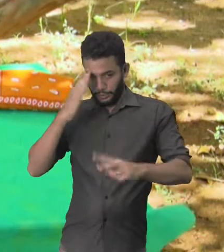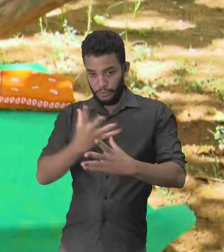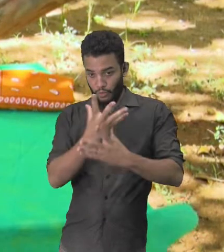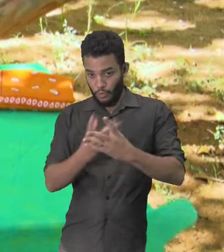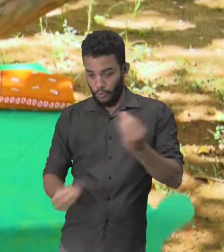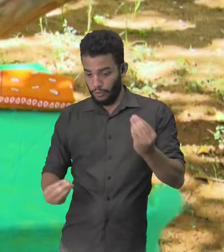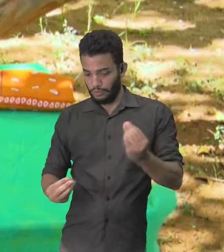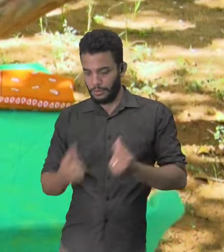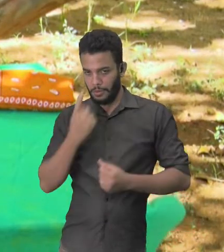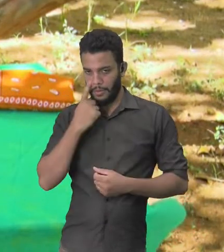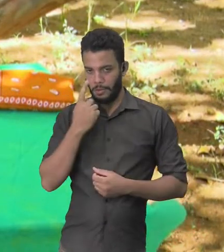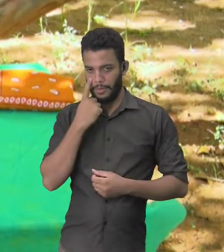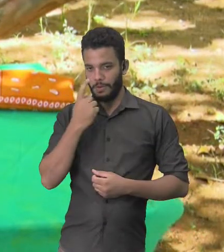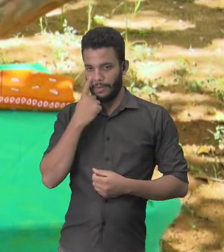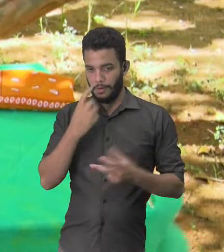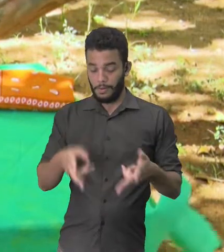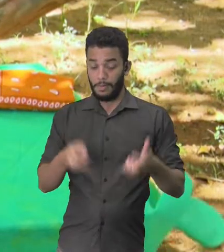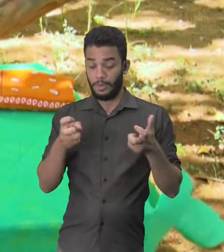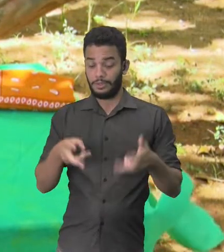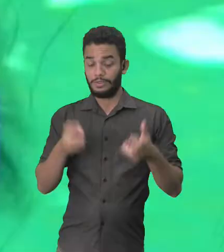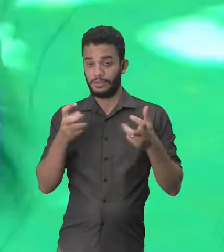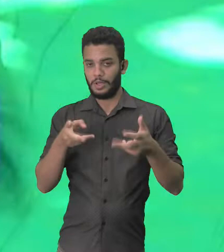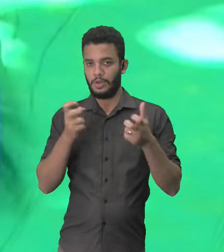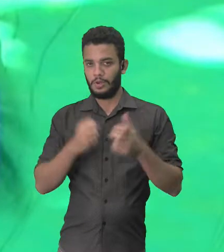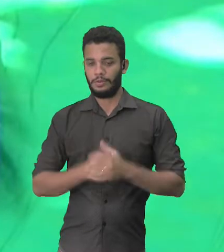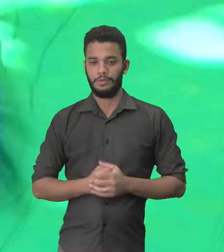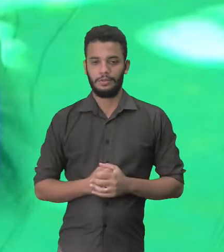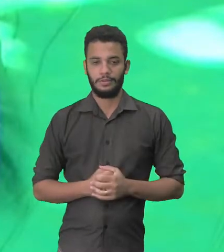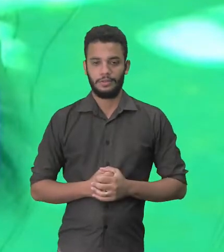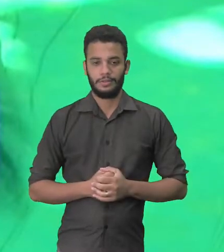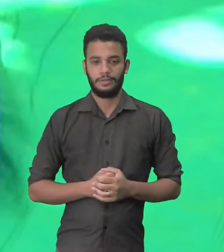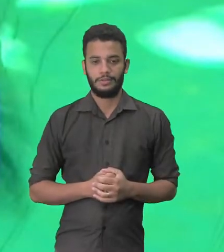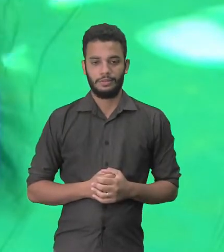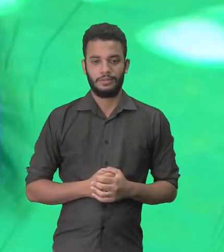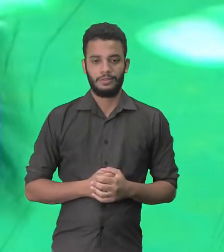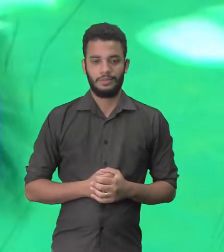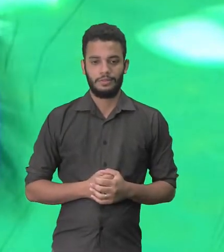para fazer desaparecer agora.